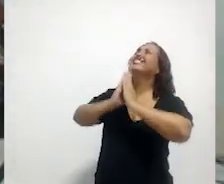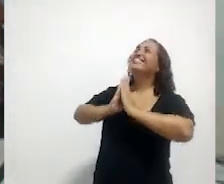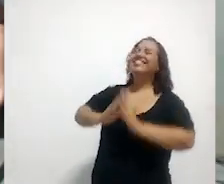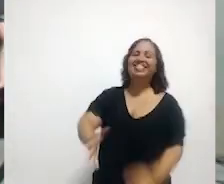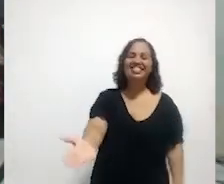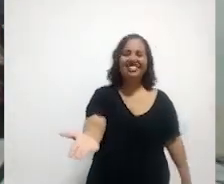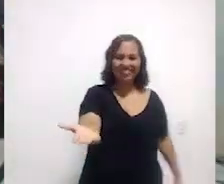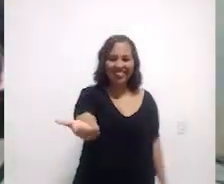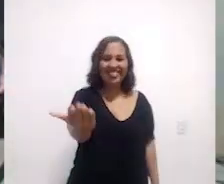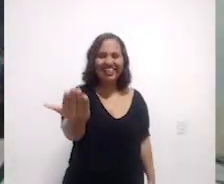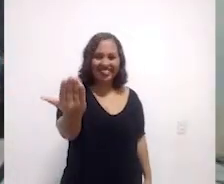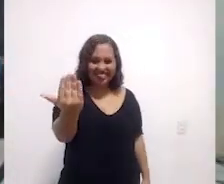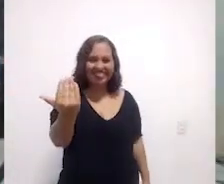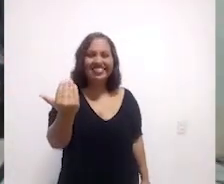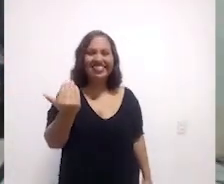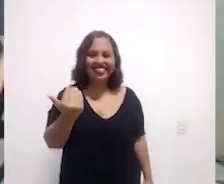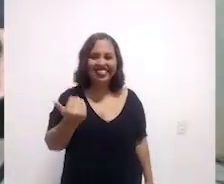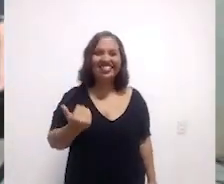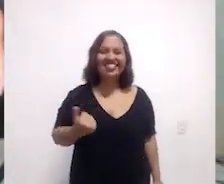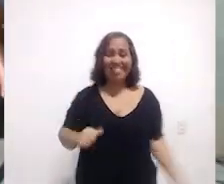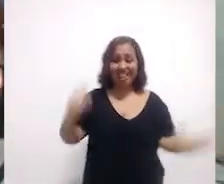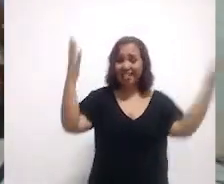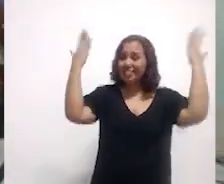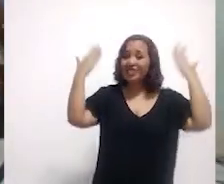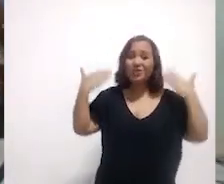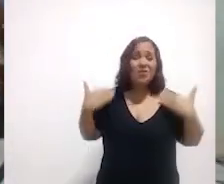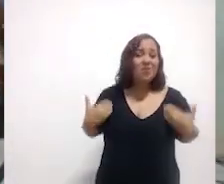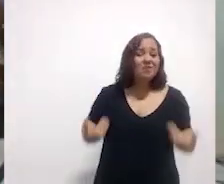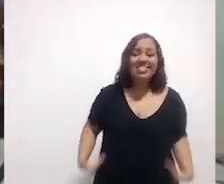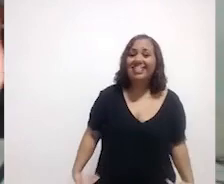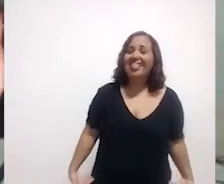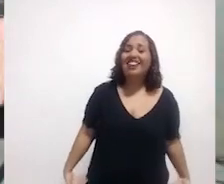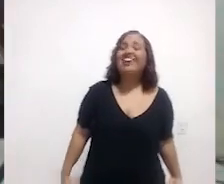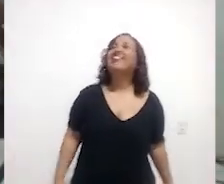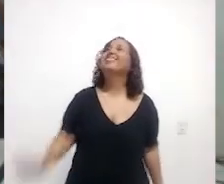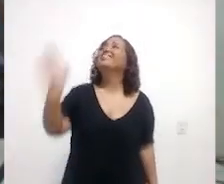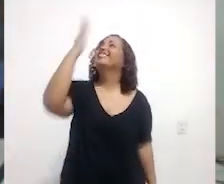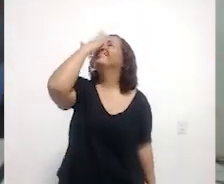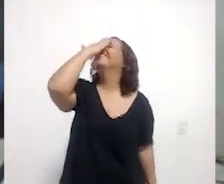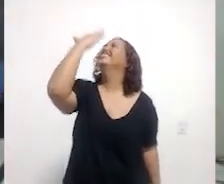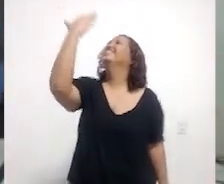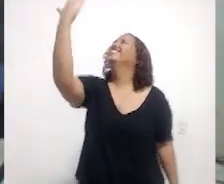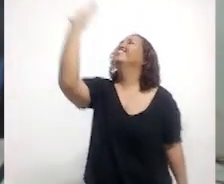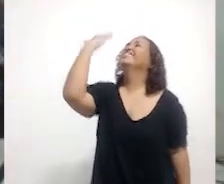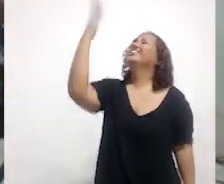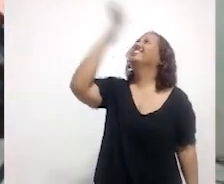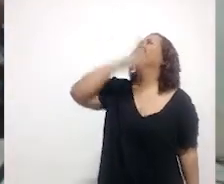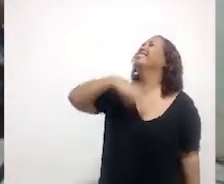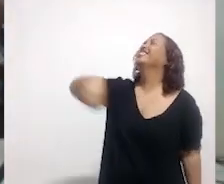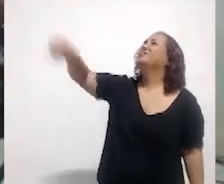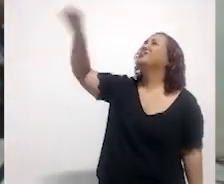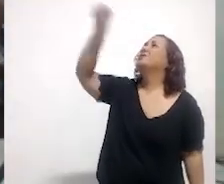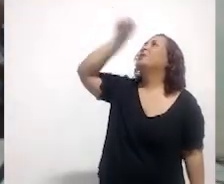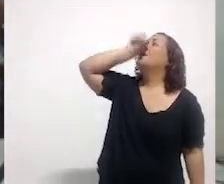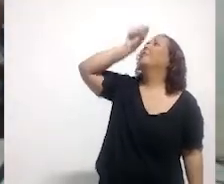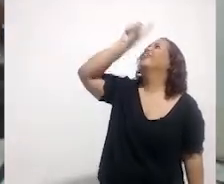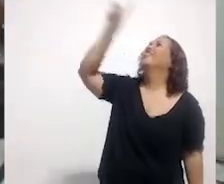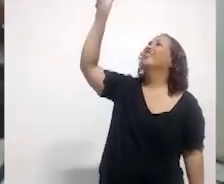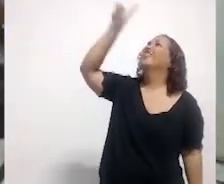adorar. Vem, assim como estás diante do